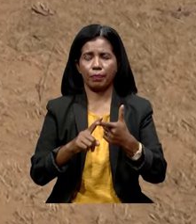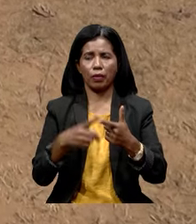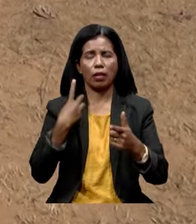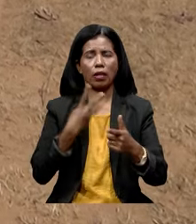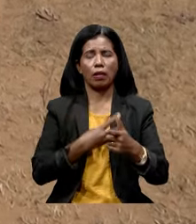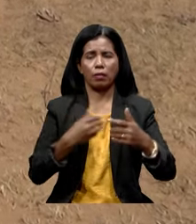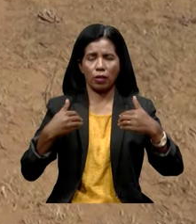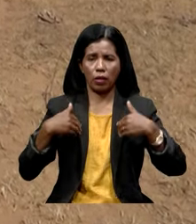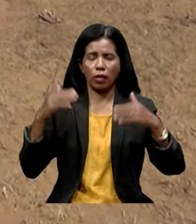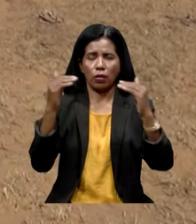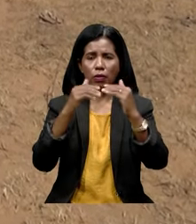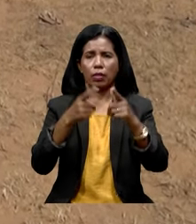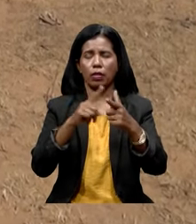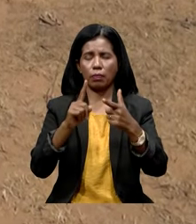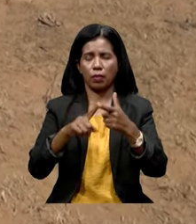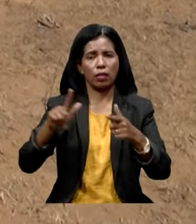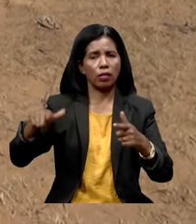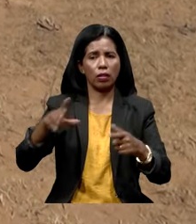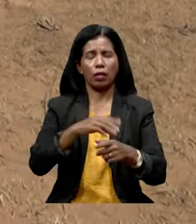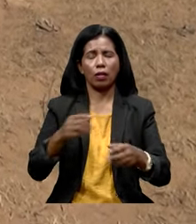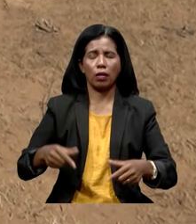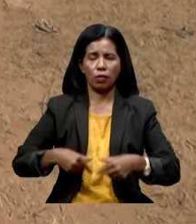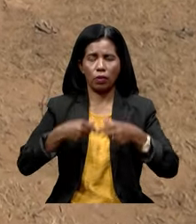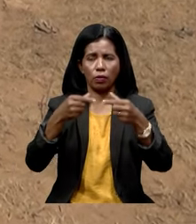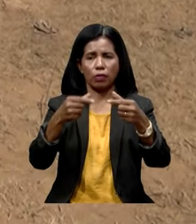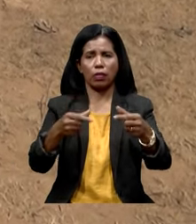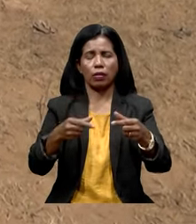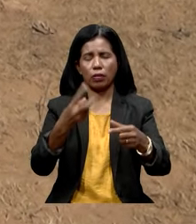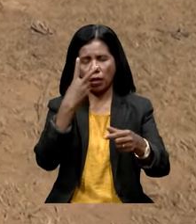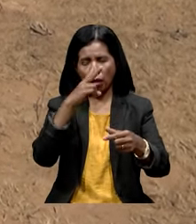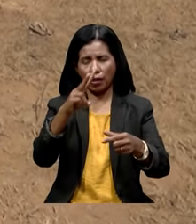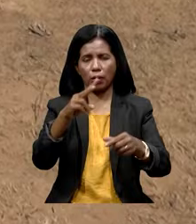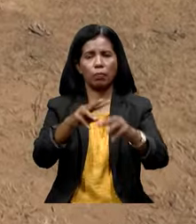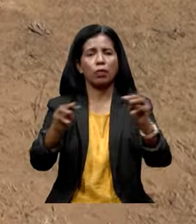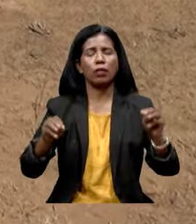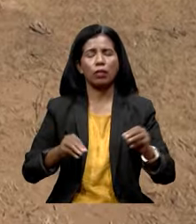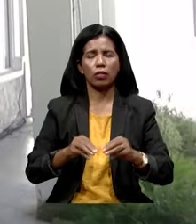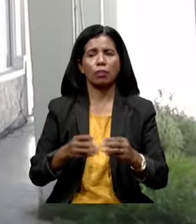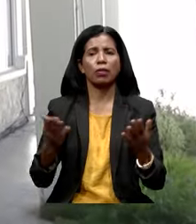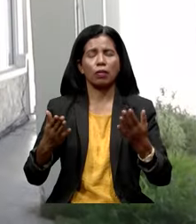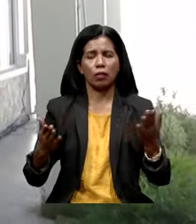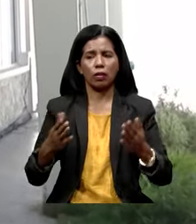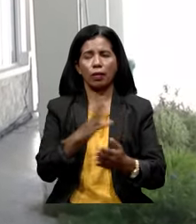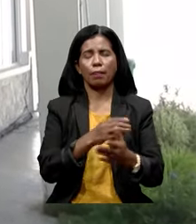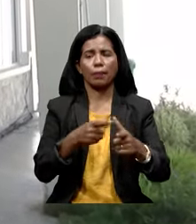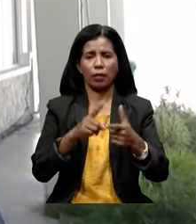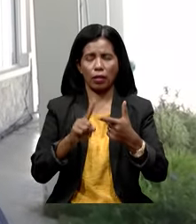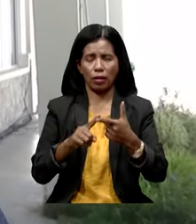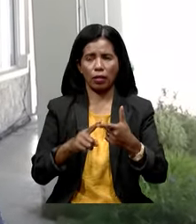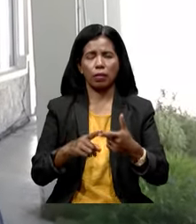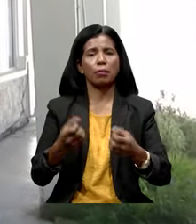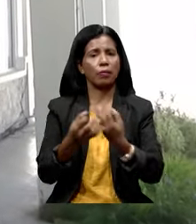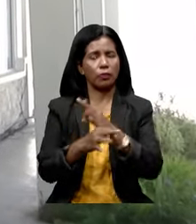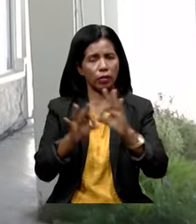ia fil fale reunião para depois o sida hal fil fale atualização o de hare los municipio de Nebema ni progresso liona e de Nebema